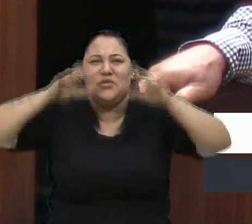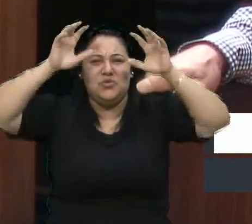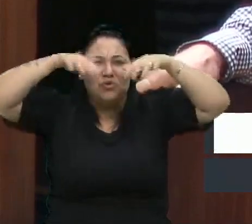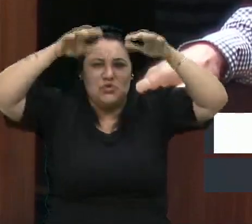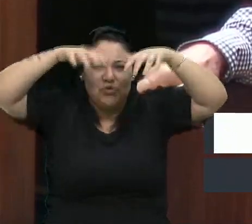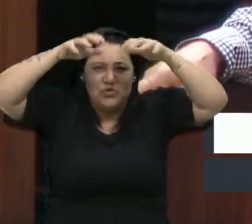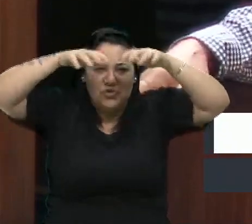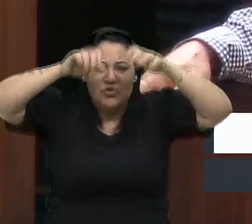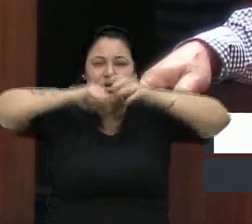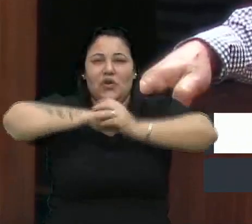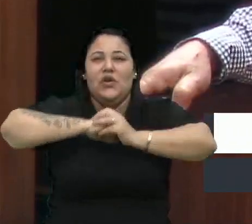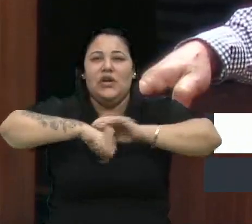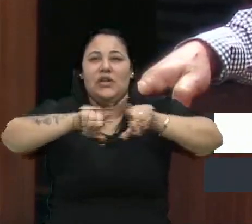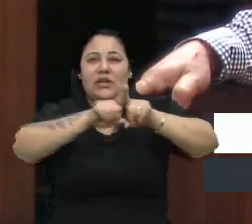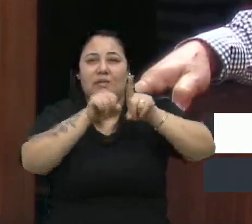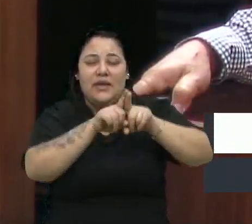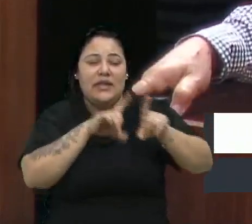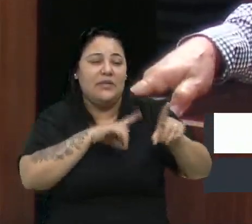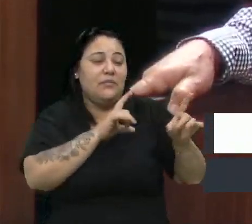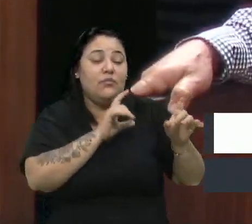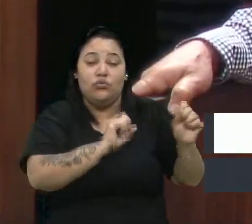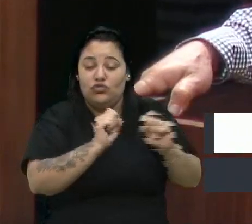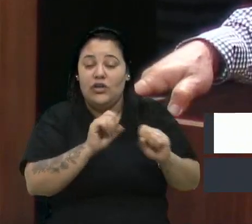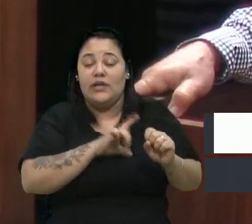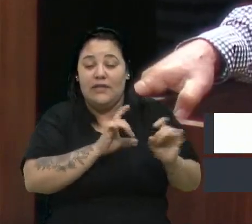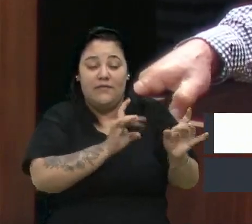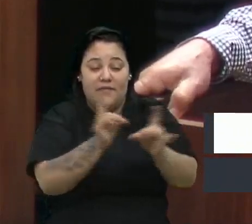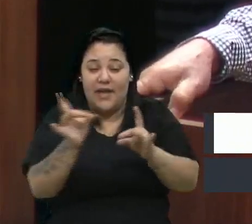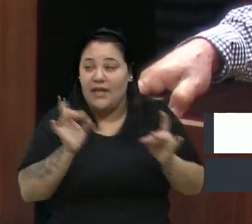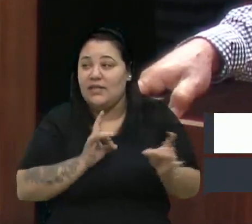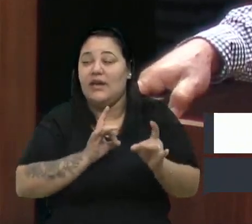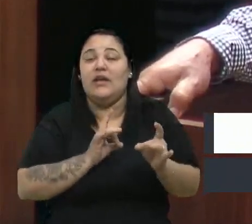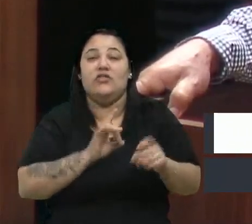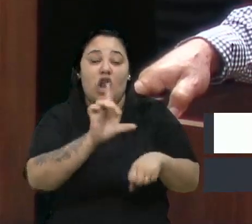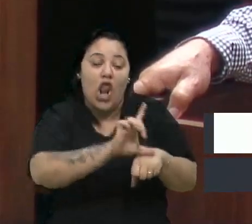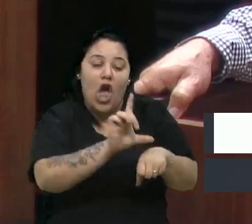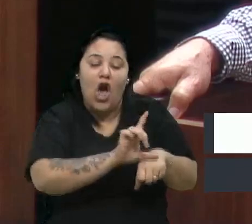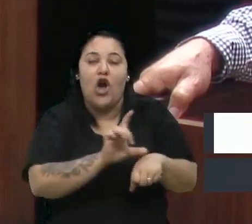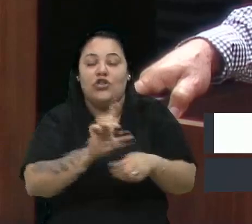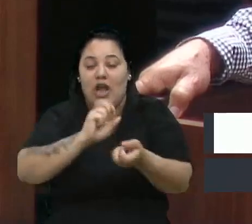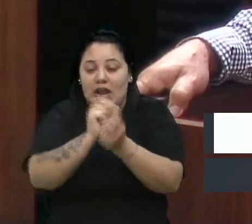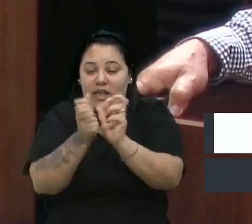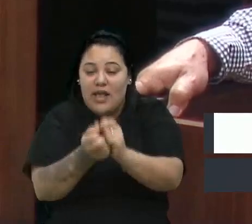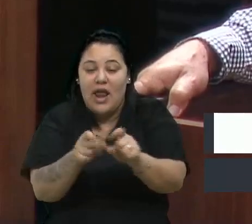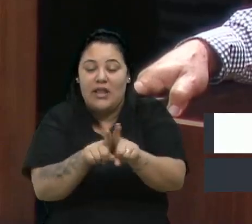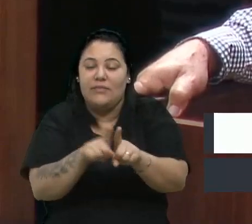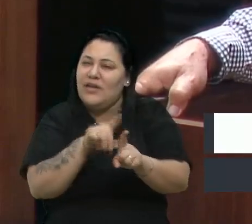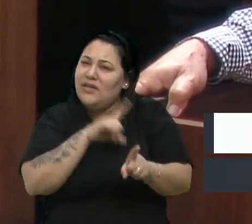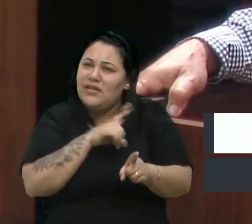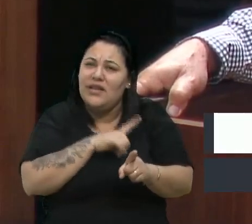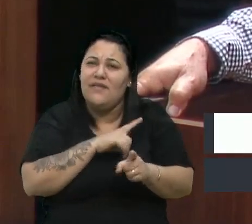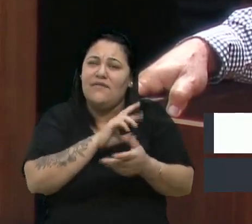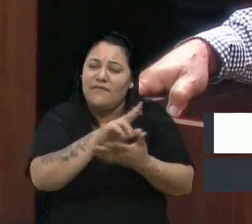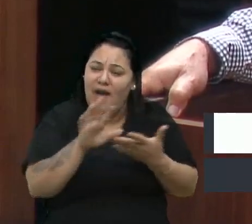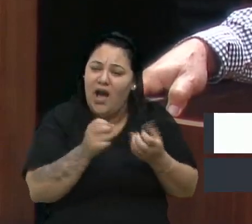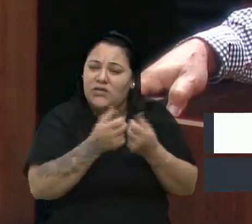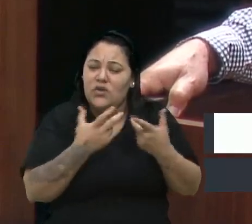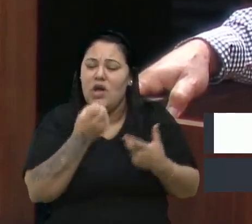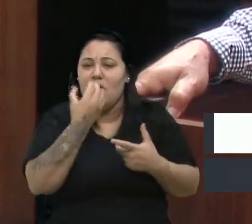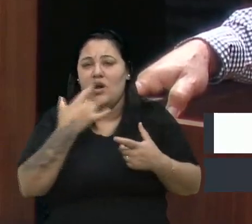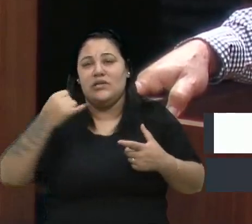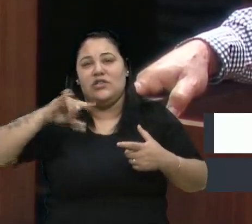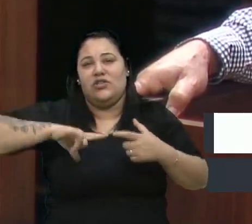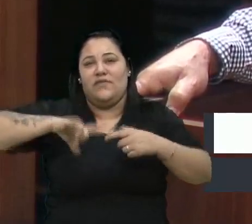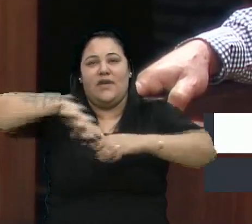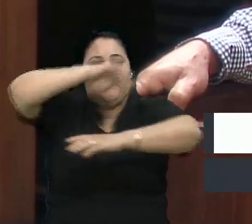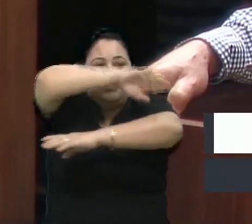de brechó, que poderia, de artesanato ali. Então, seria um ganho múltiplo para a nossa cidade, se lá ali na